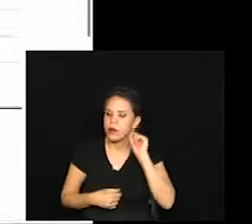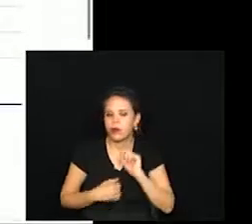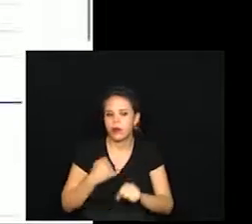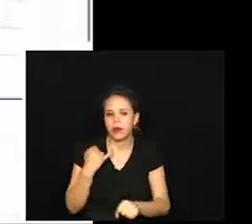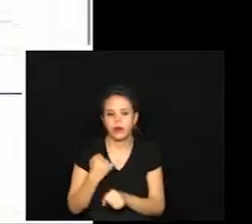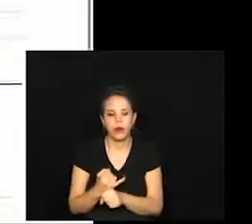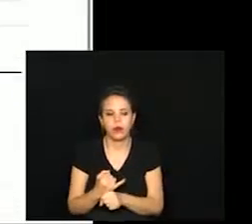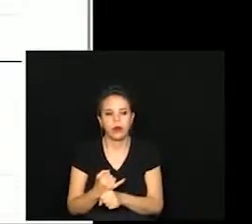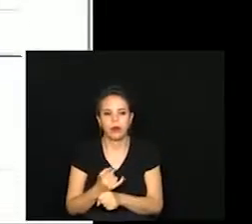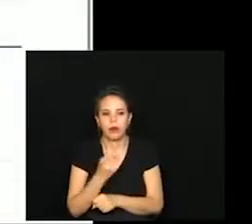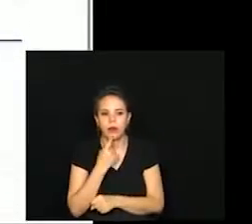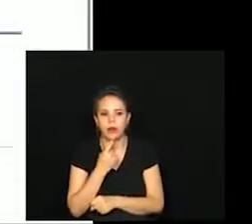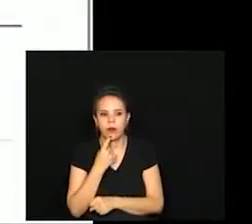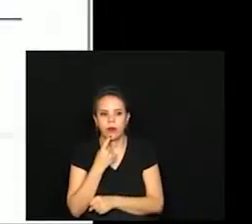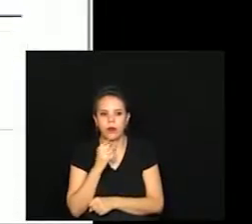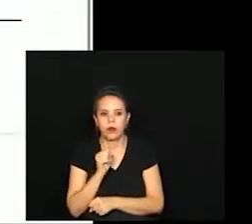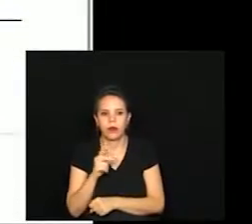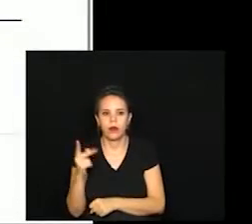site